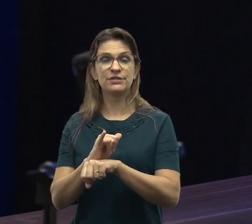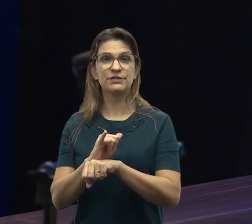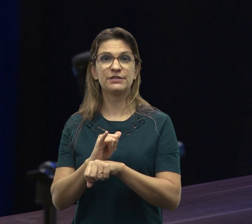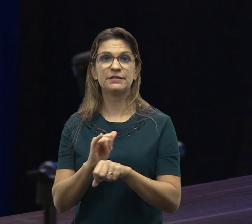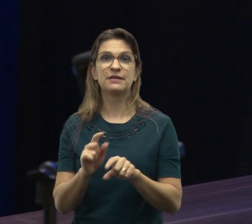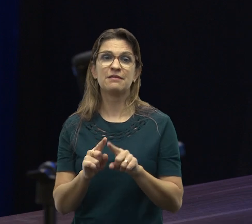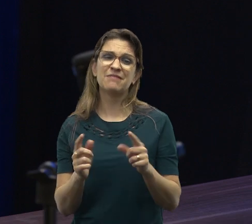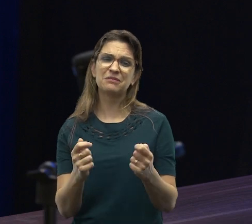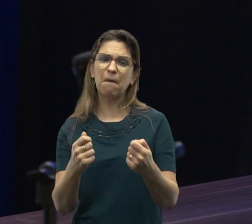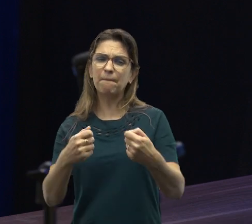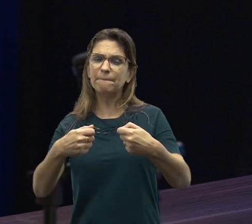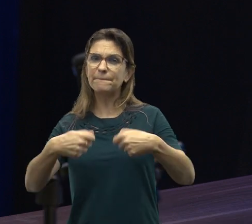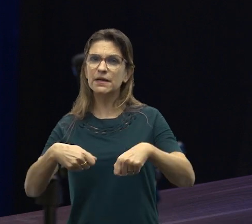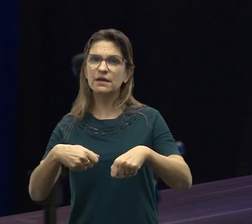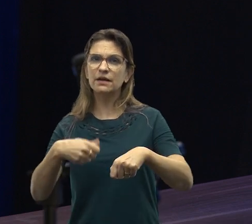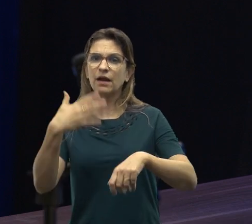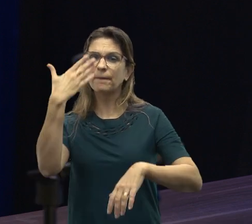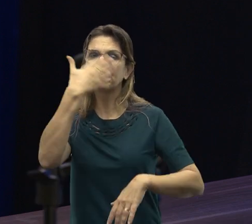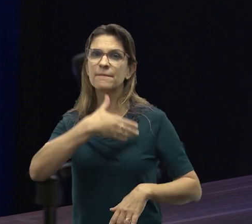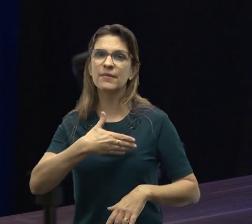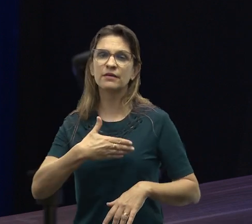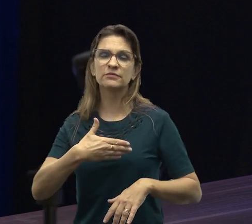eficiência comprovada, né?